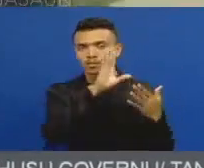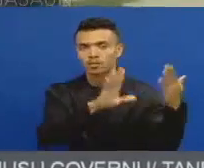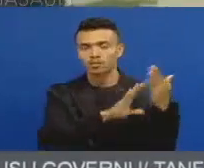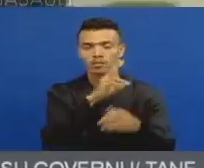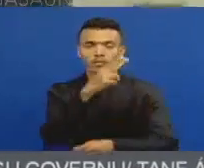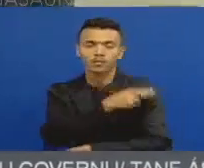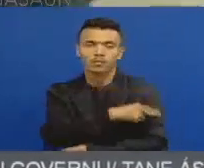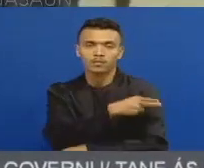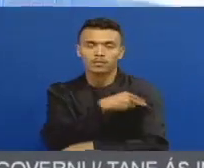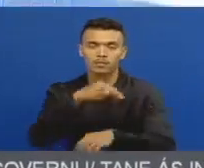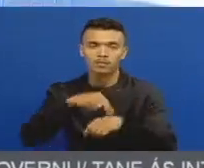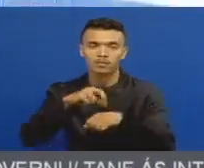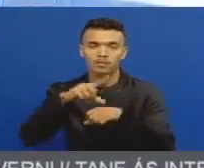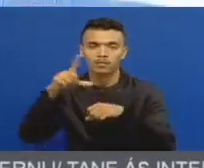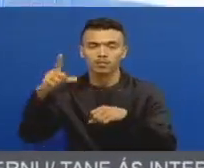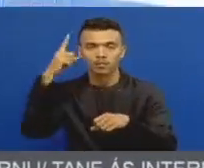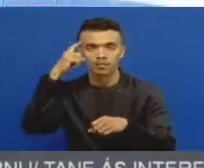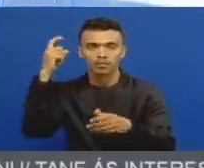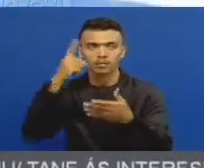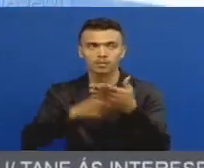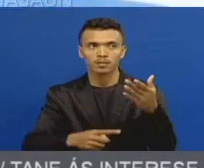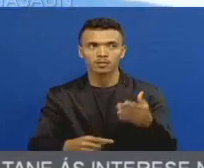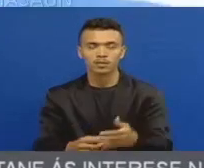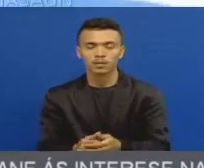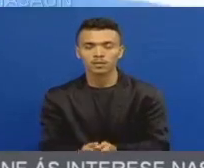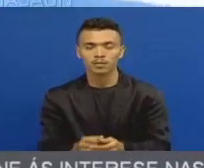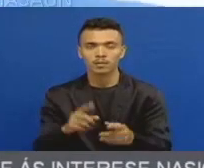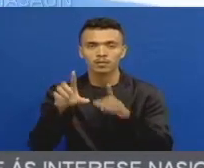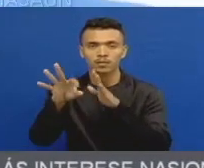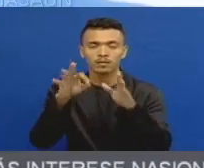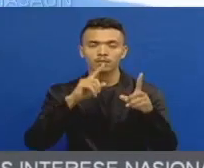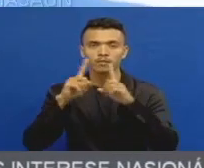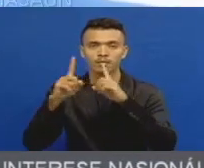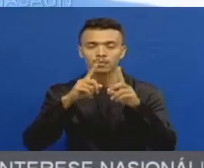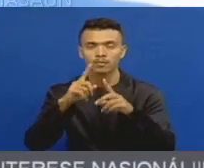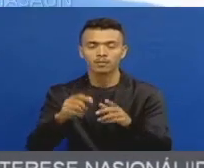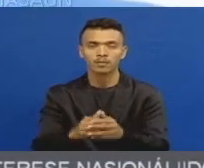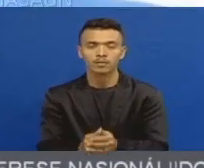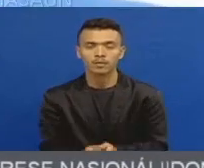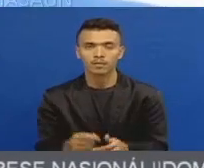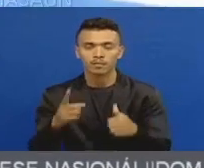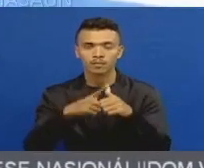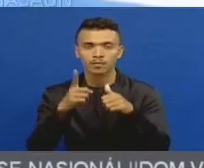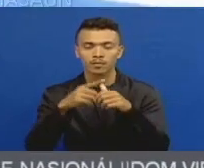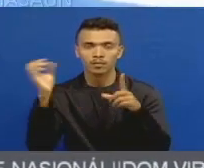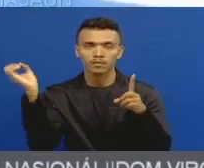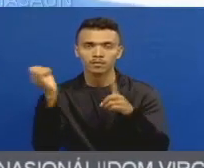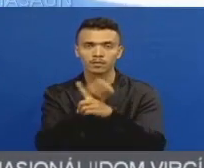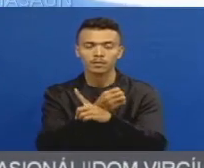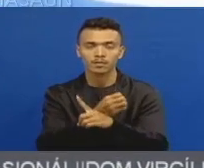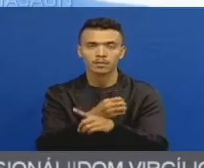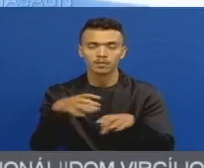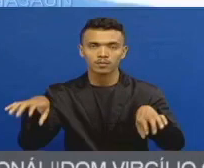Hospital Nacional. Estamos saindo da amigilha fatem ser bem, mas quando a gente tem me vá, primeiro, objetivo da